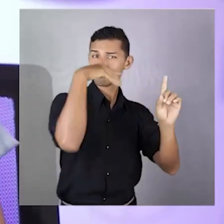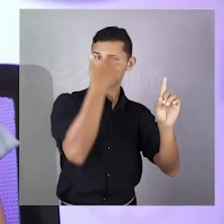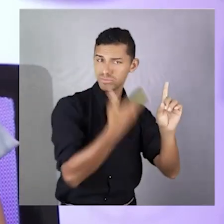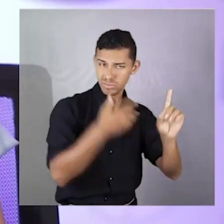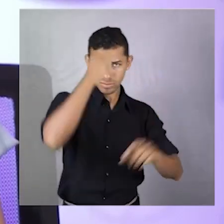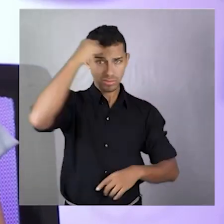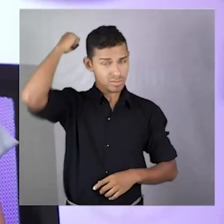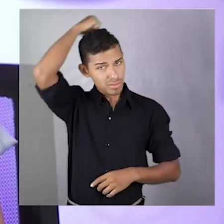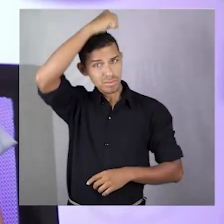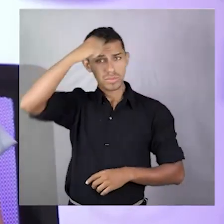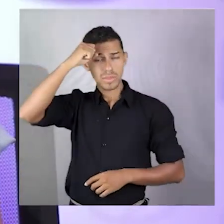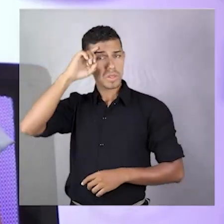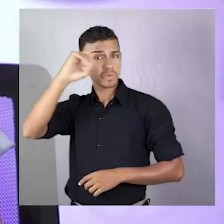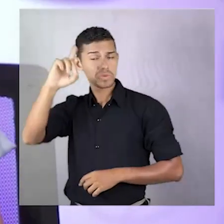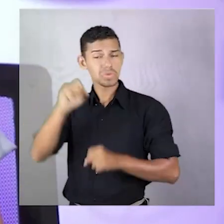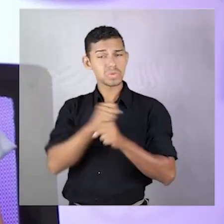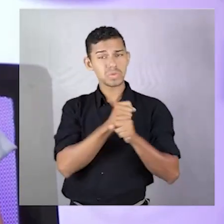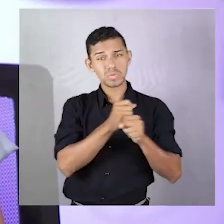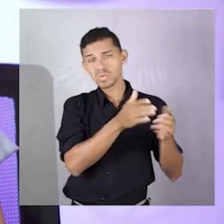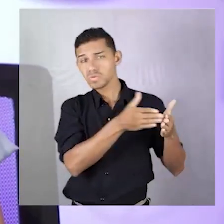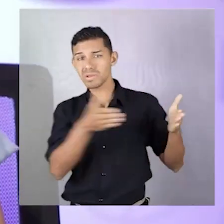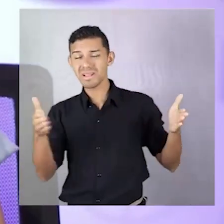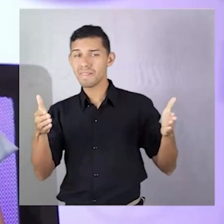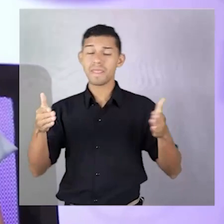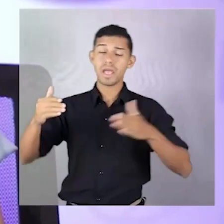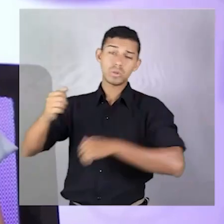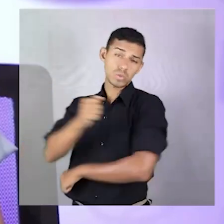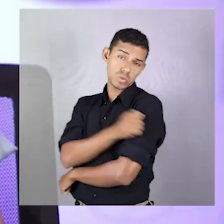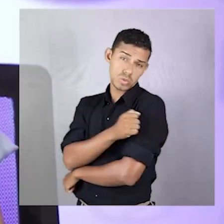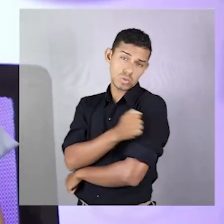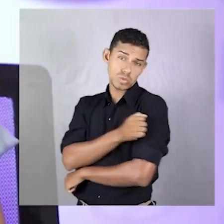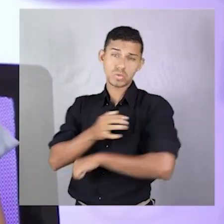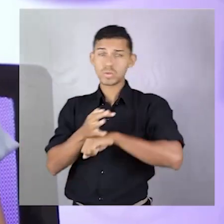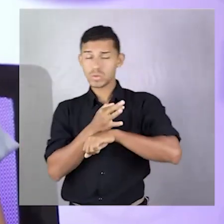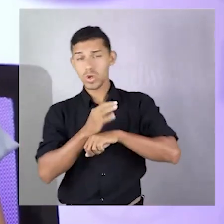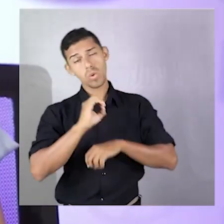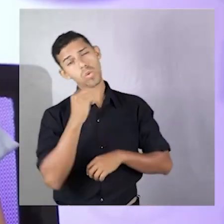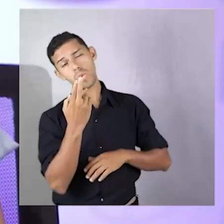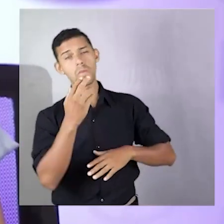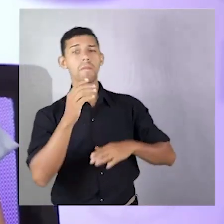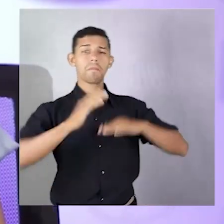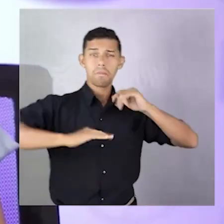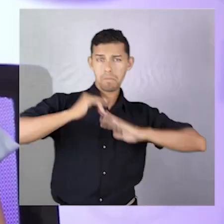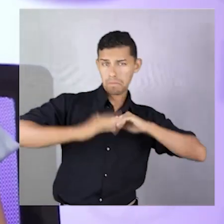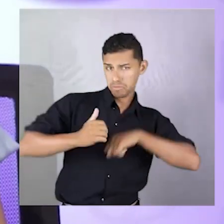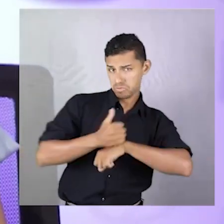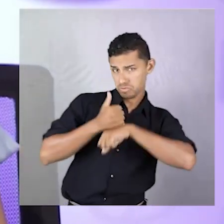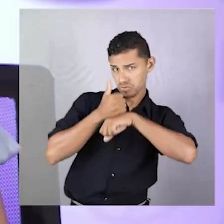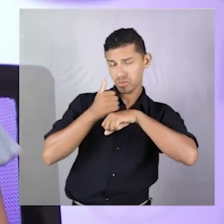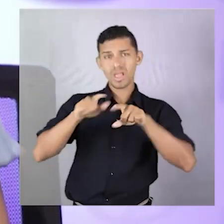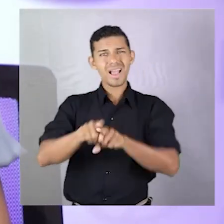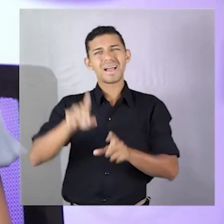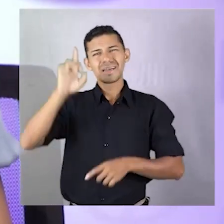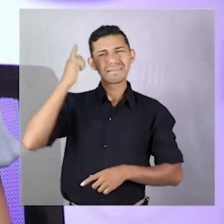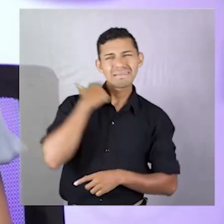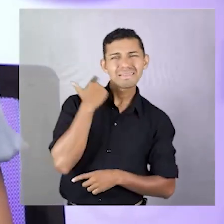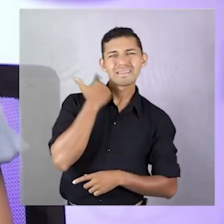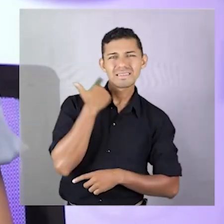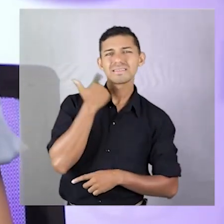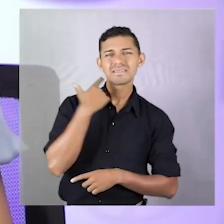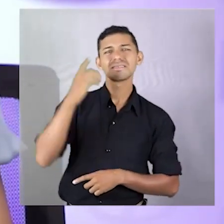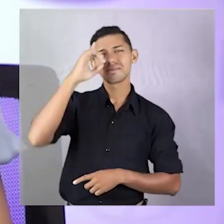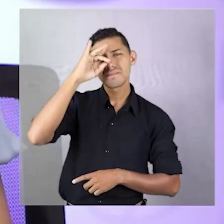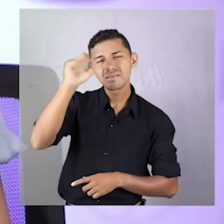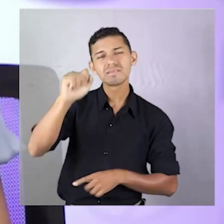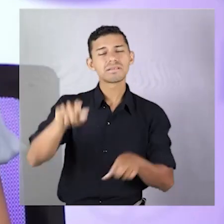ano reservada para o descanso estudantil ou profissional. O ritmo que a vida nos impõe é muitas vezes cansativo.